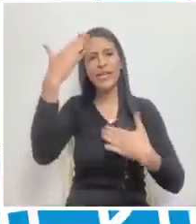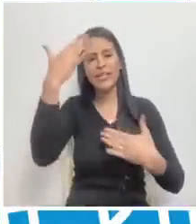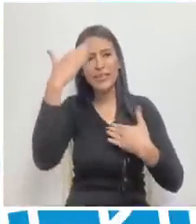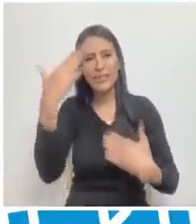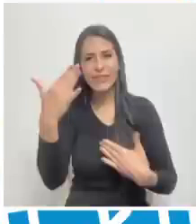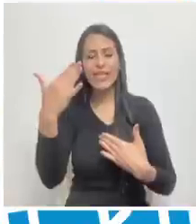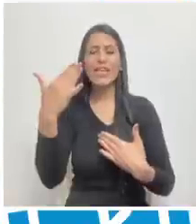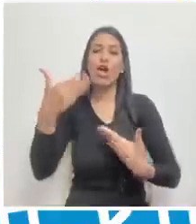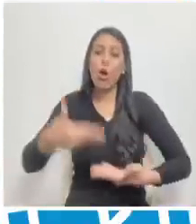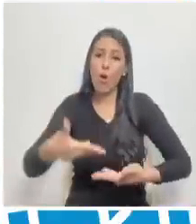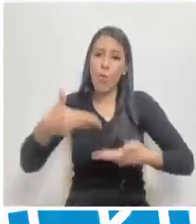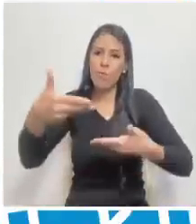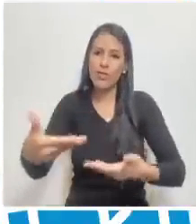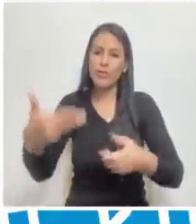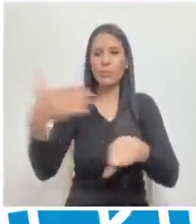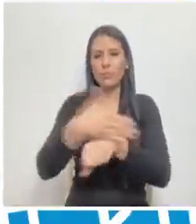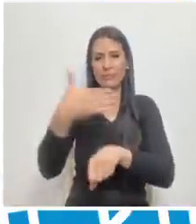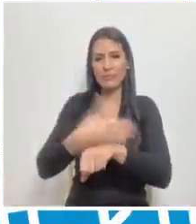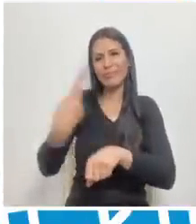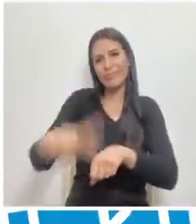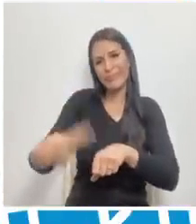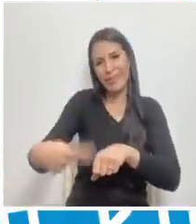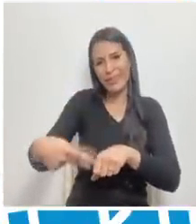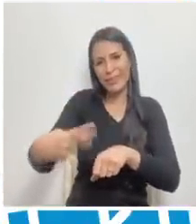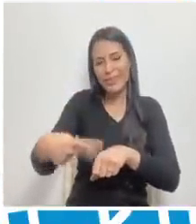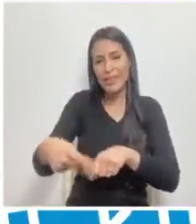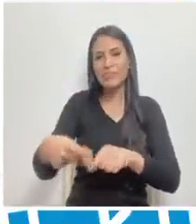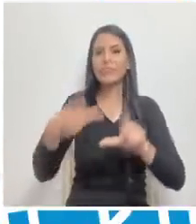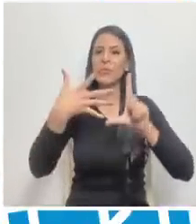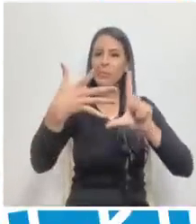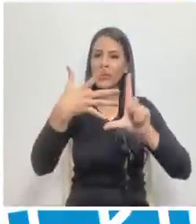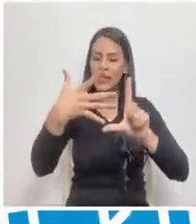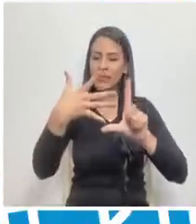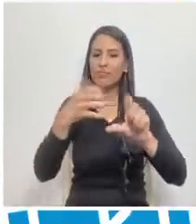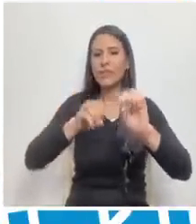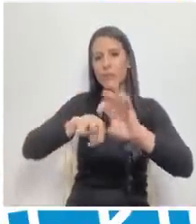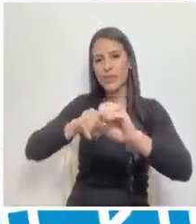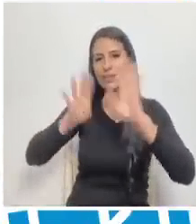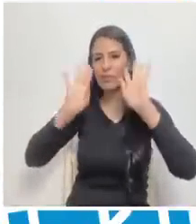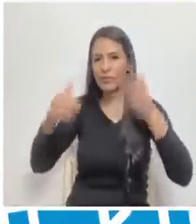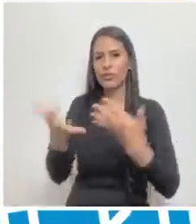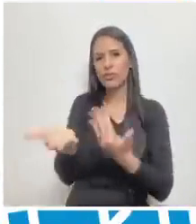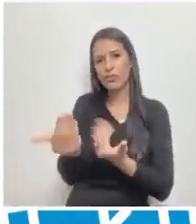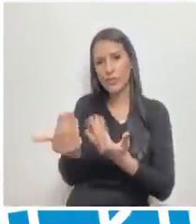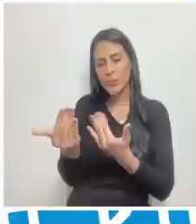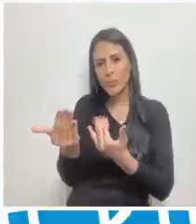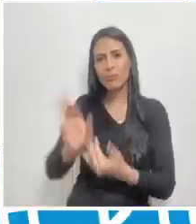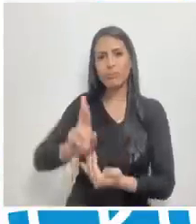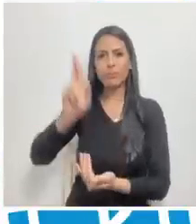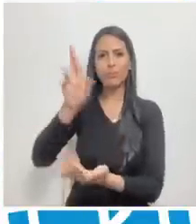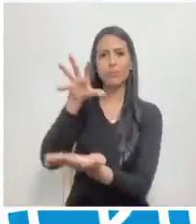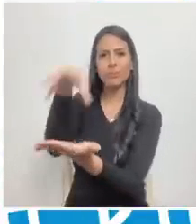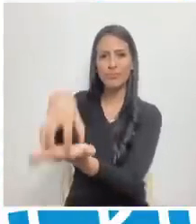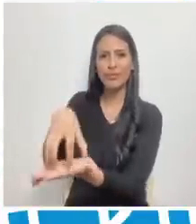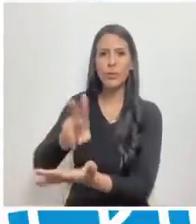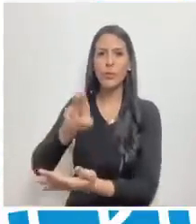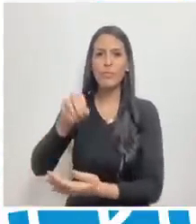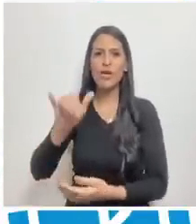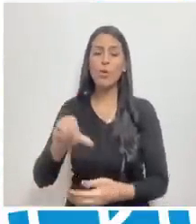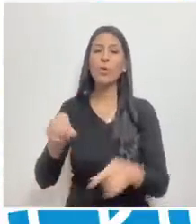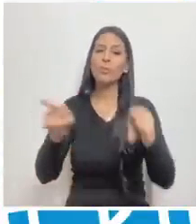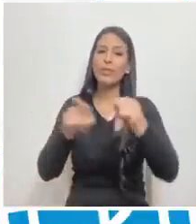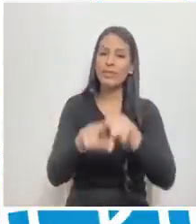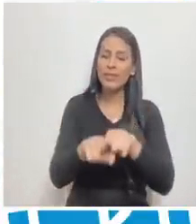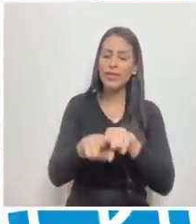desse webinário Educação para a Juventude, que está sendo promovido pelo Instituto Unibanco, pelo Conselho Nacional de Educação. É uma grande